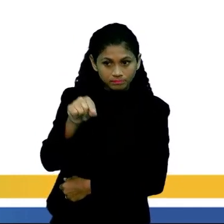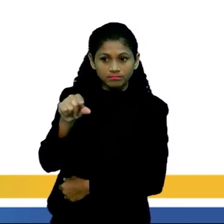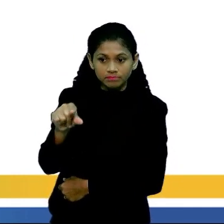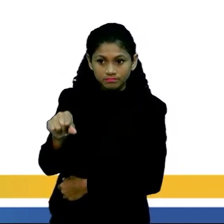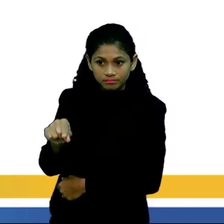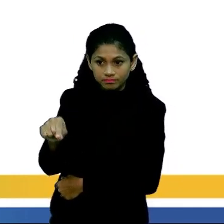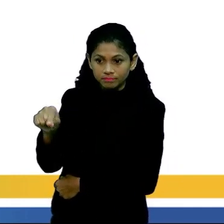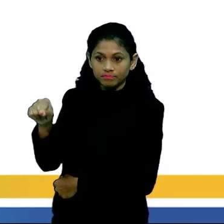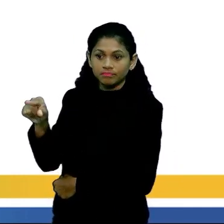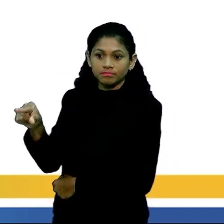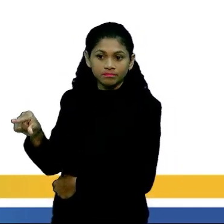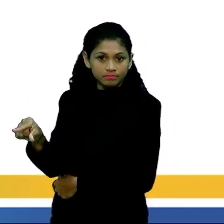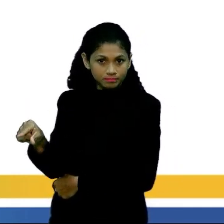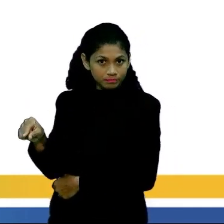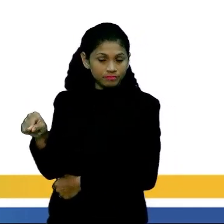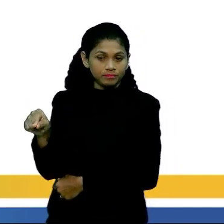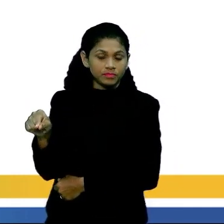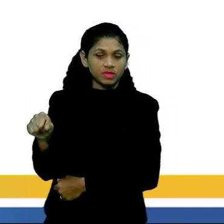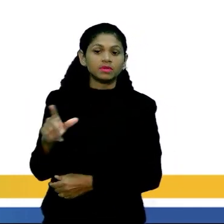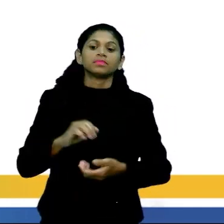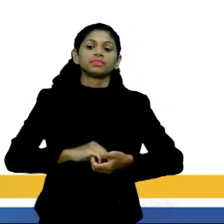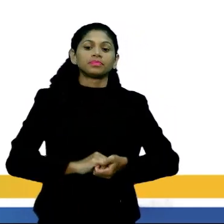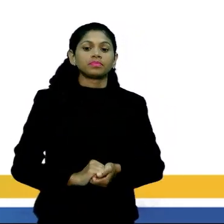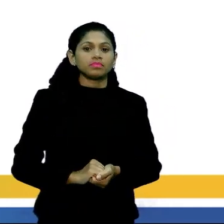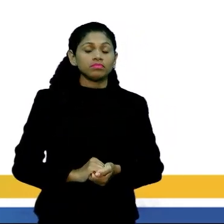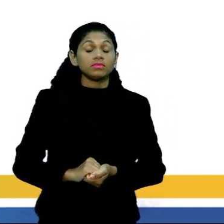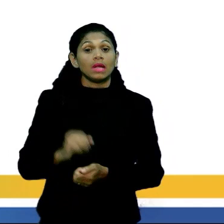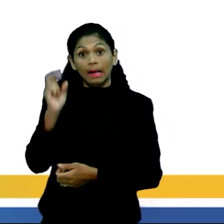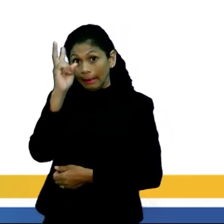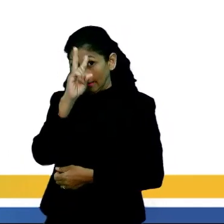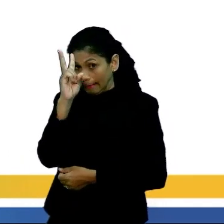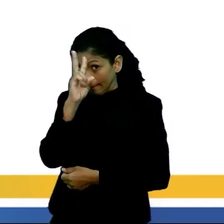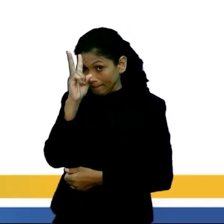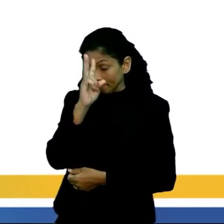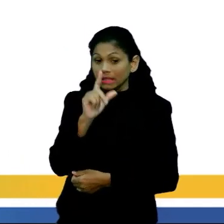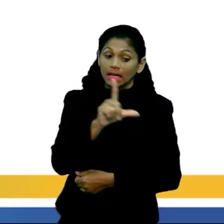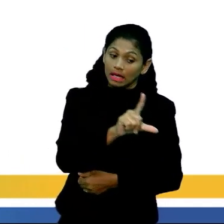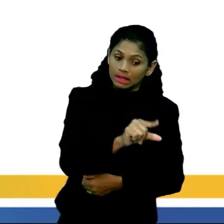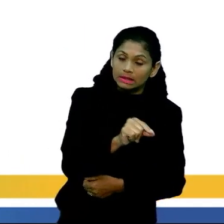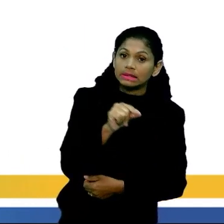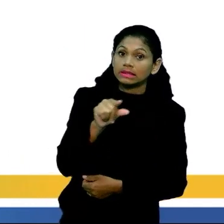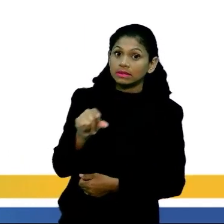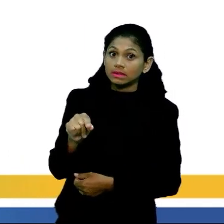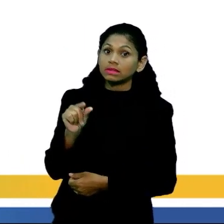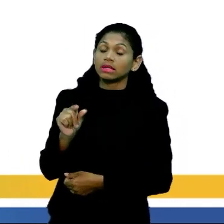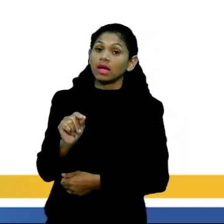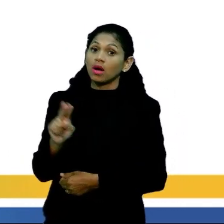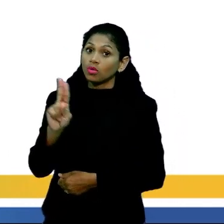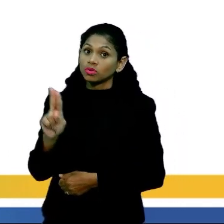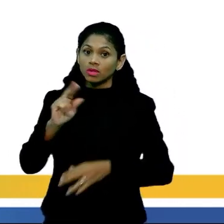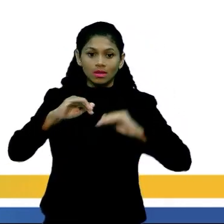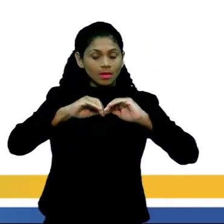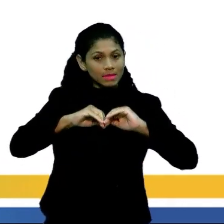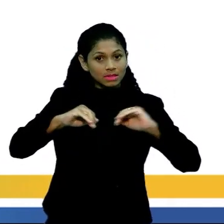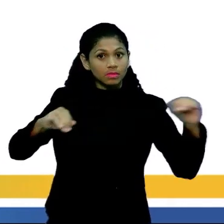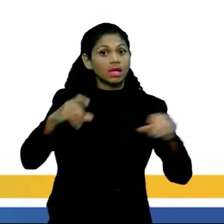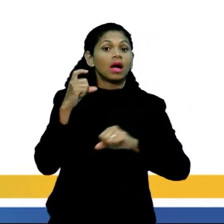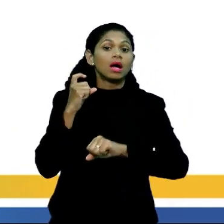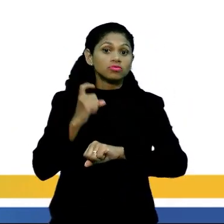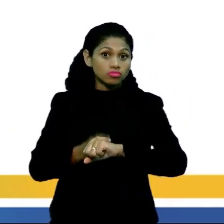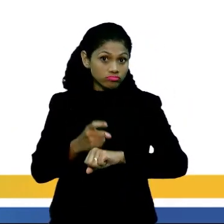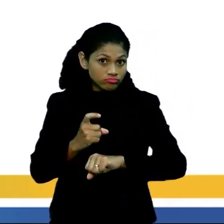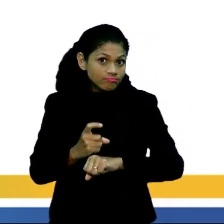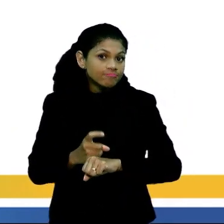processo ele é configurado como catação. Vale lembrar que a catação ela é usada para separar sólidos, né? Então